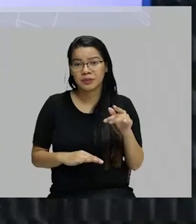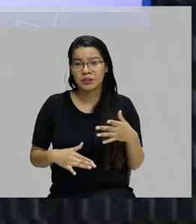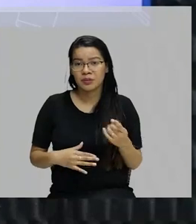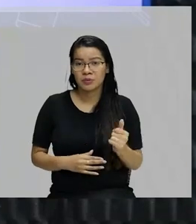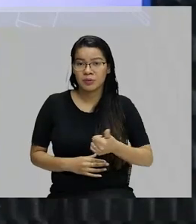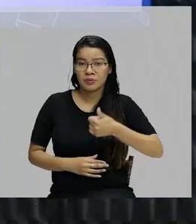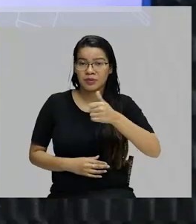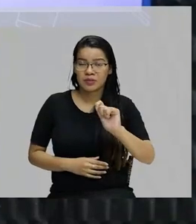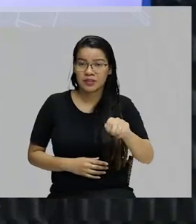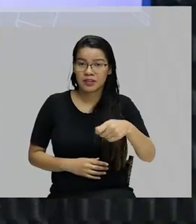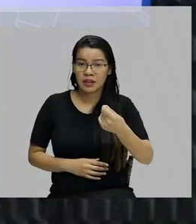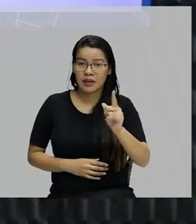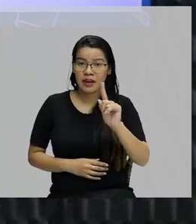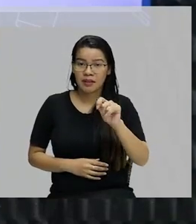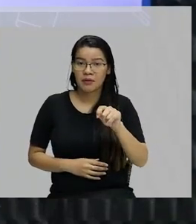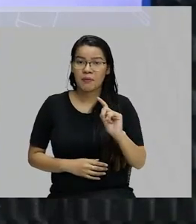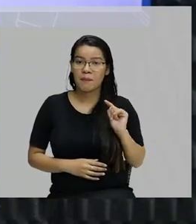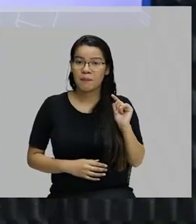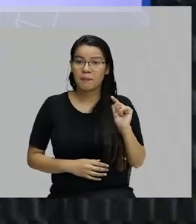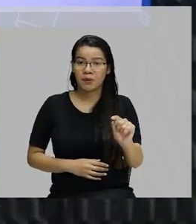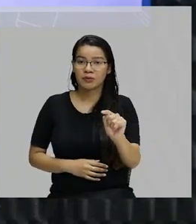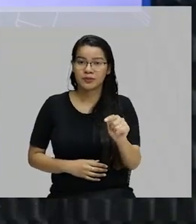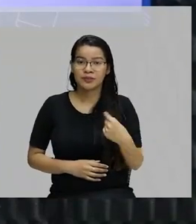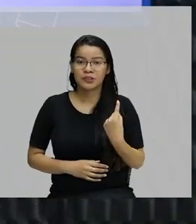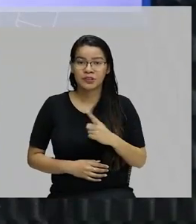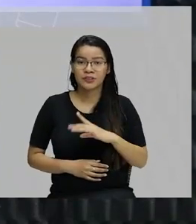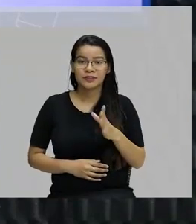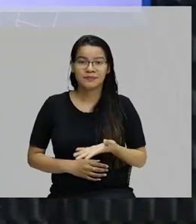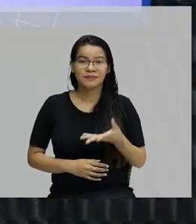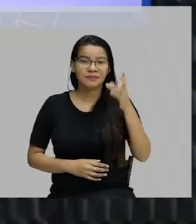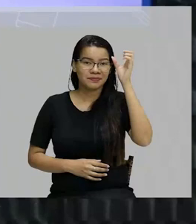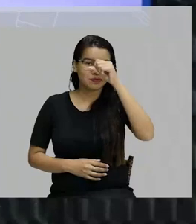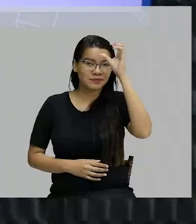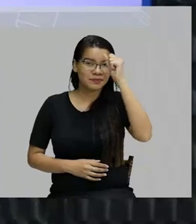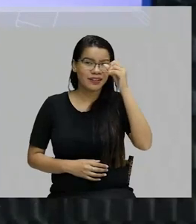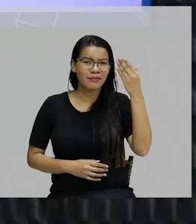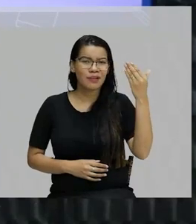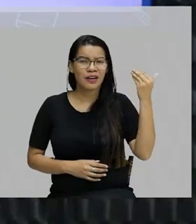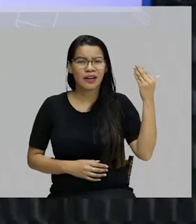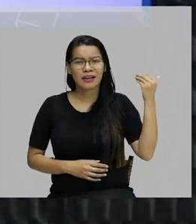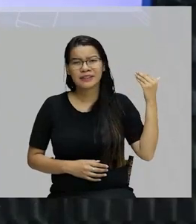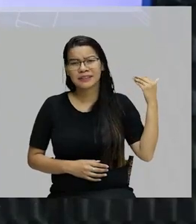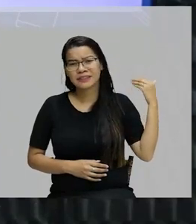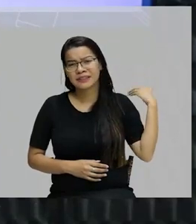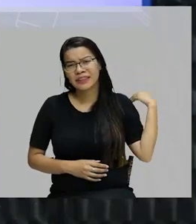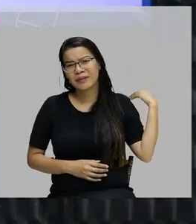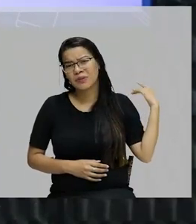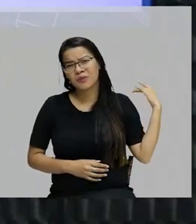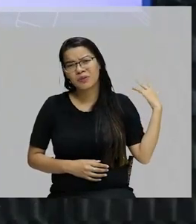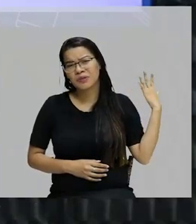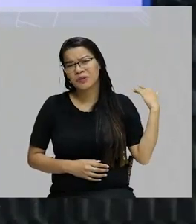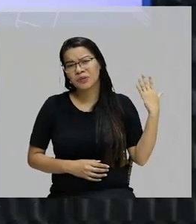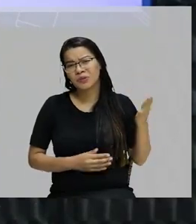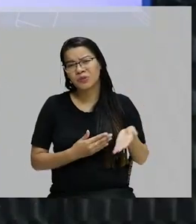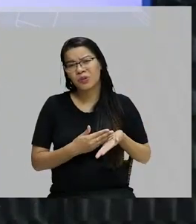pontuação que a gente tá vendo aqui é o ponto a gente aprendeu Ach cadez quando a gente elaborava as nossas primeiras sentenças né acho que lá no